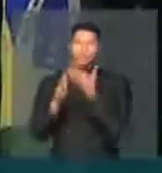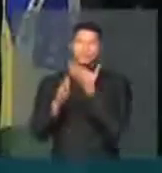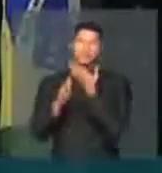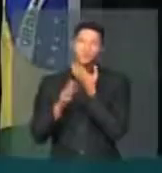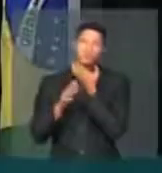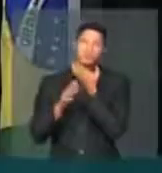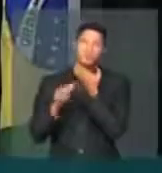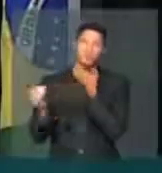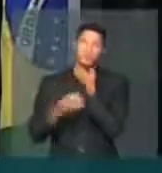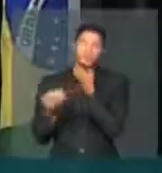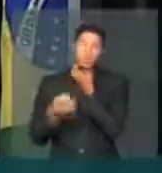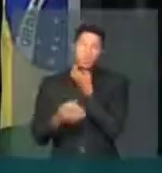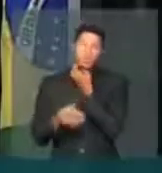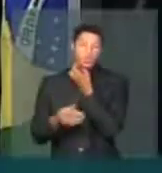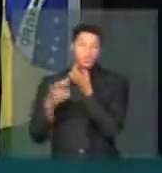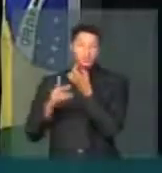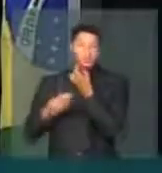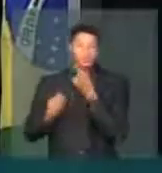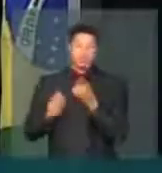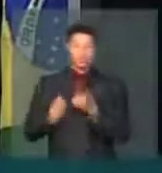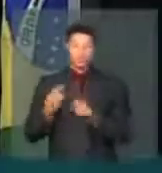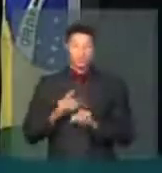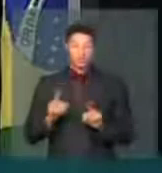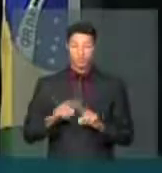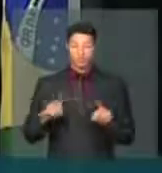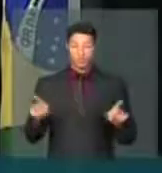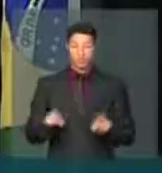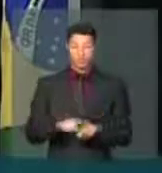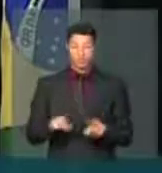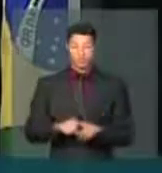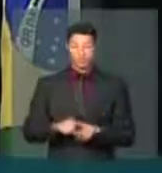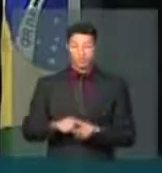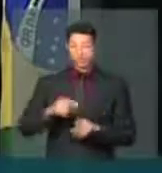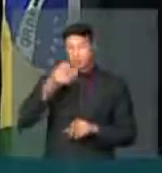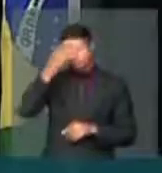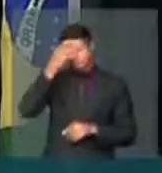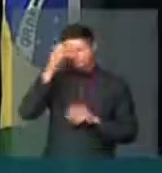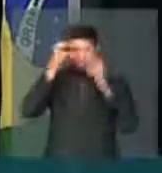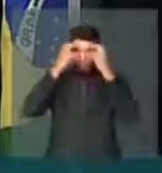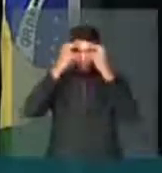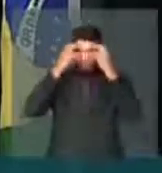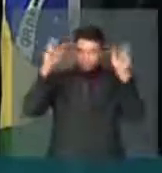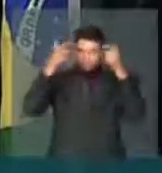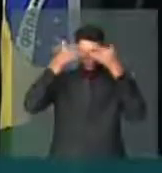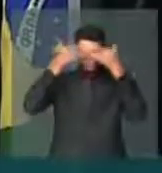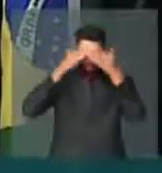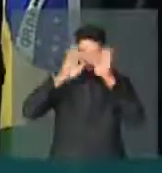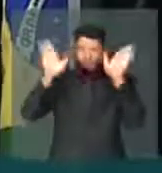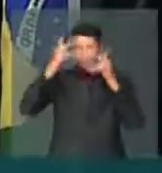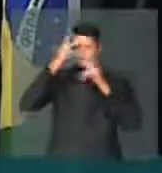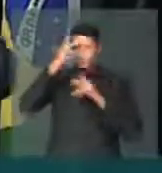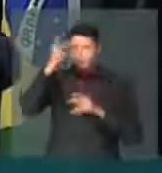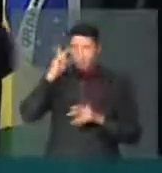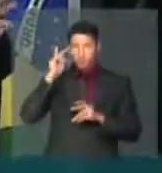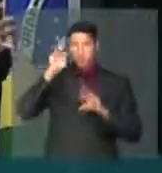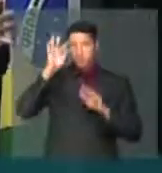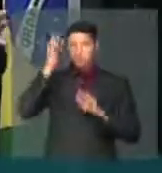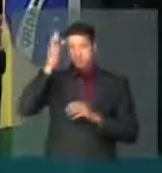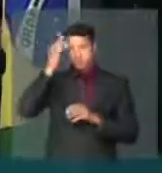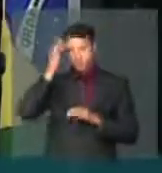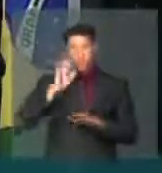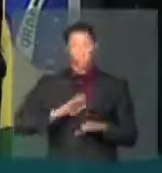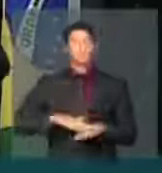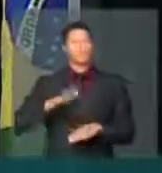conhecimento inédito na sua vida, mas também um amadurecimento pessoal e filosófico muito